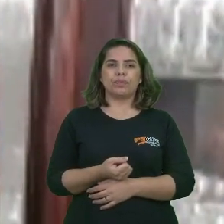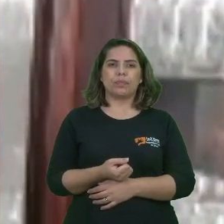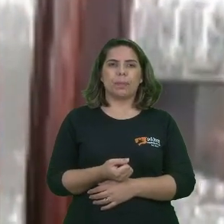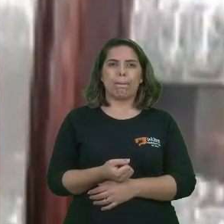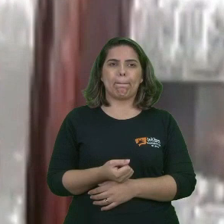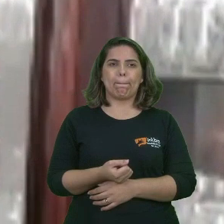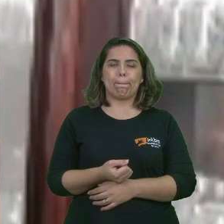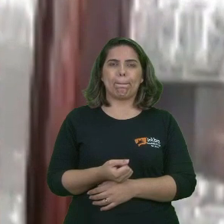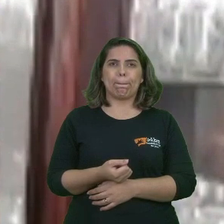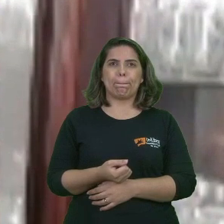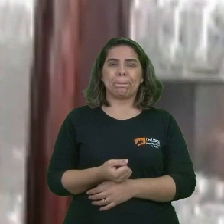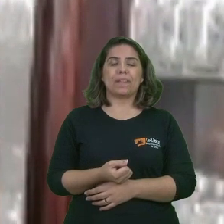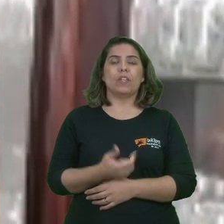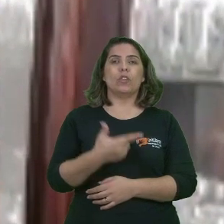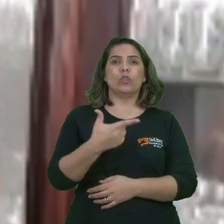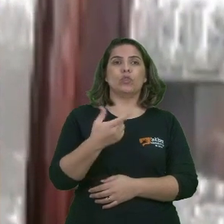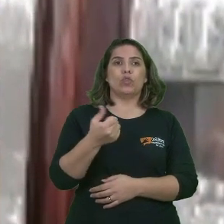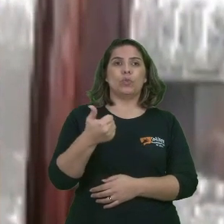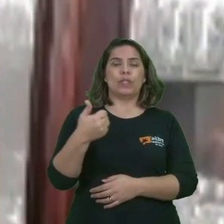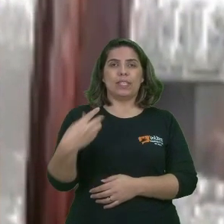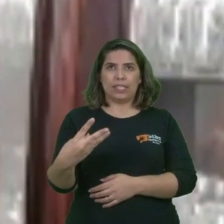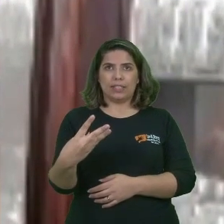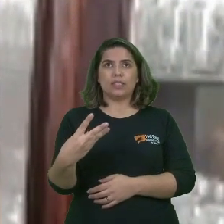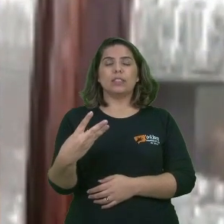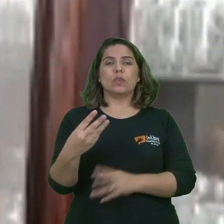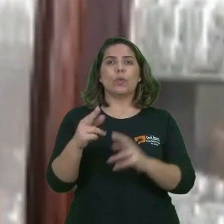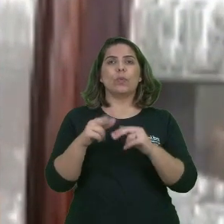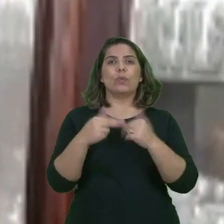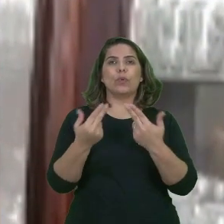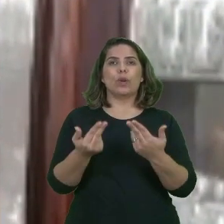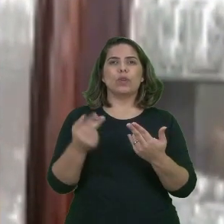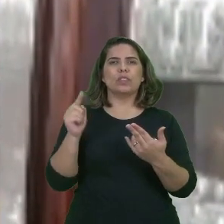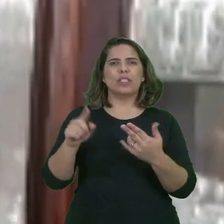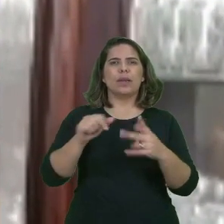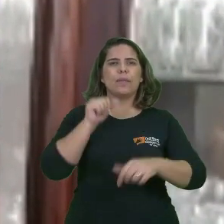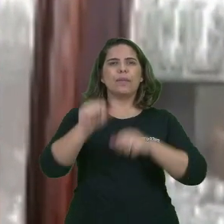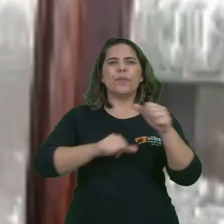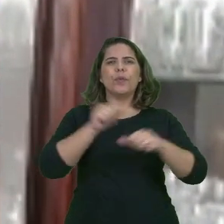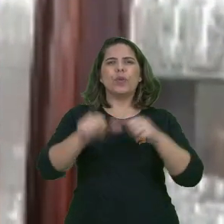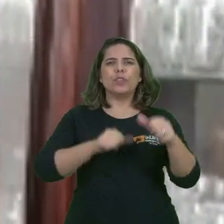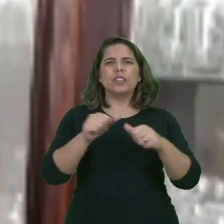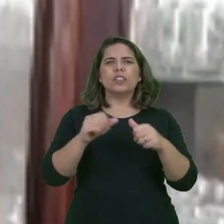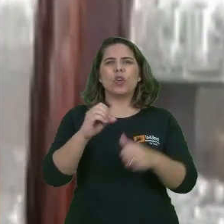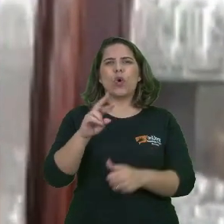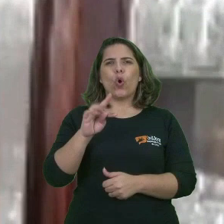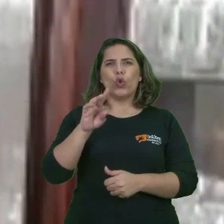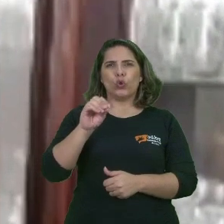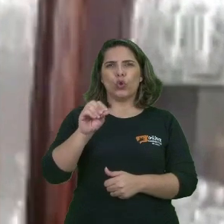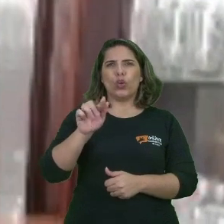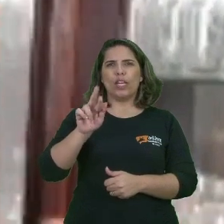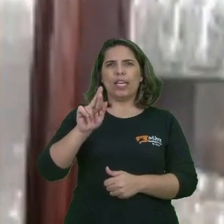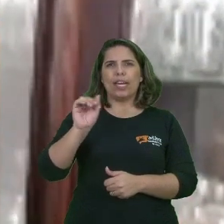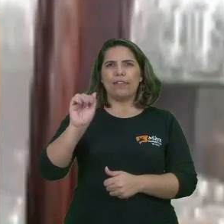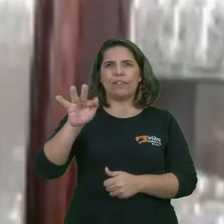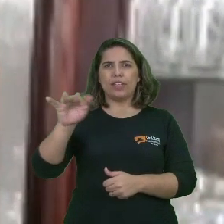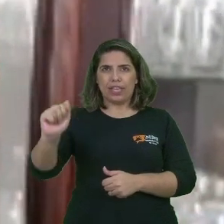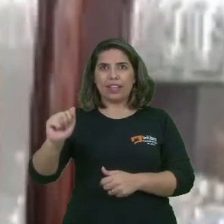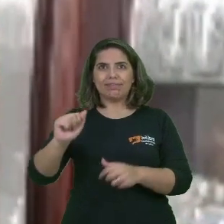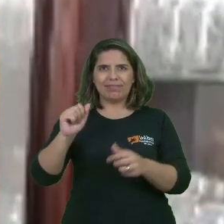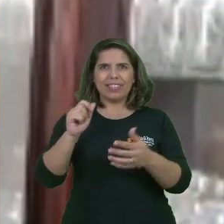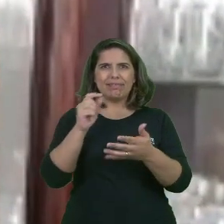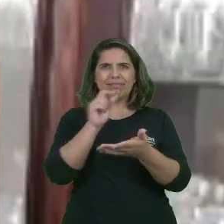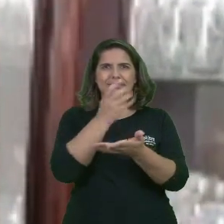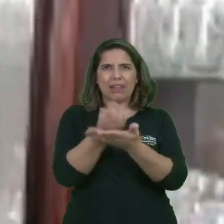ar hoje em 2013 por causa da mudança é um fotografia eles do se